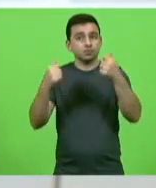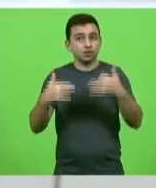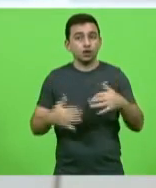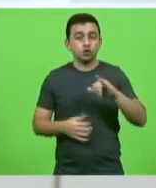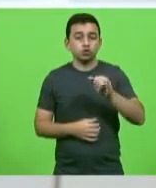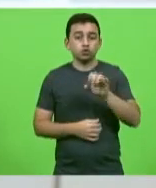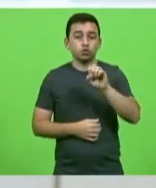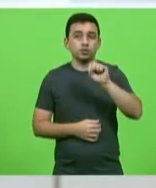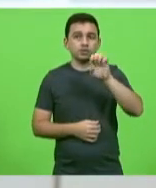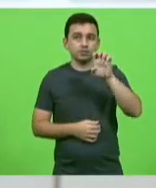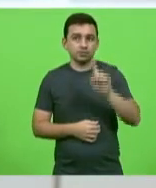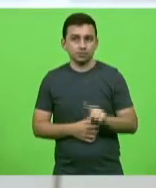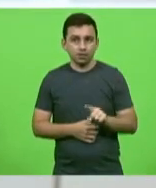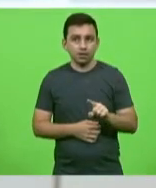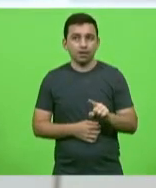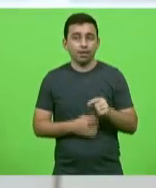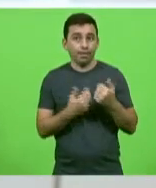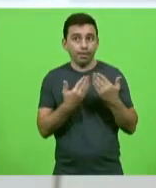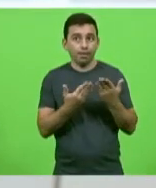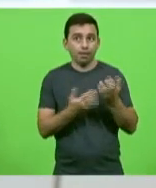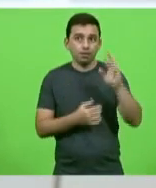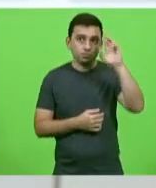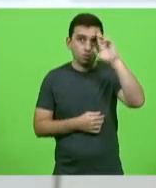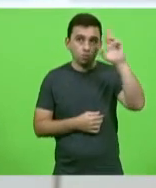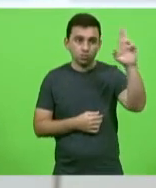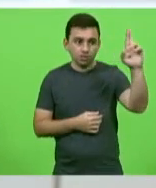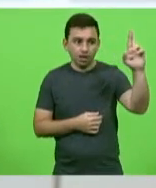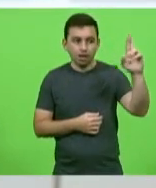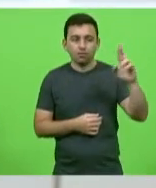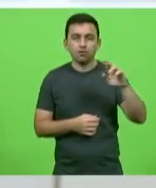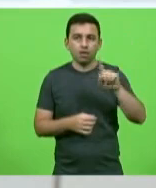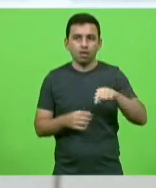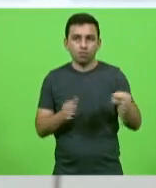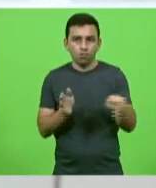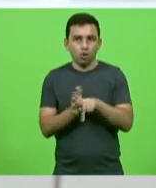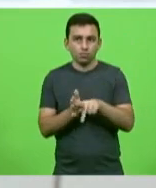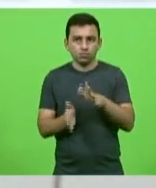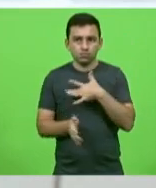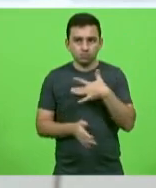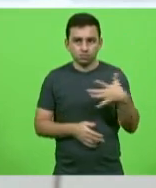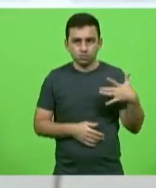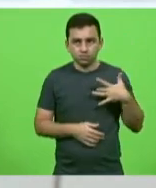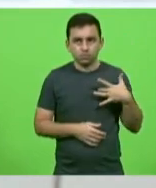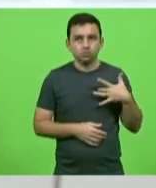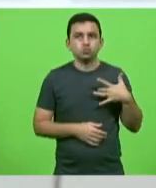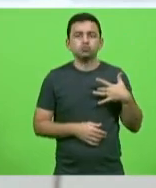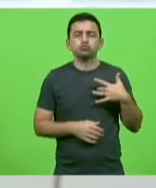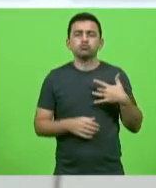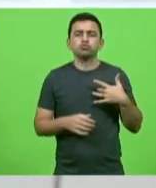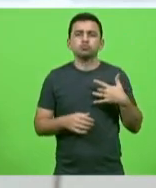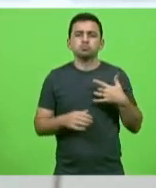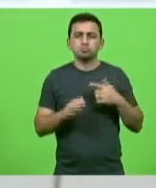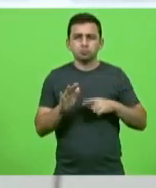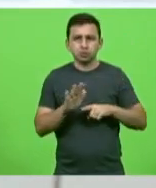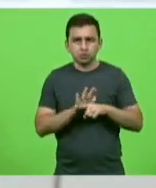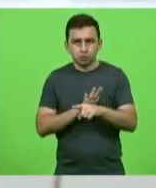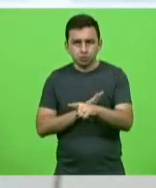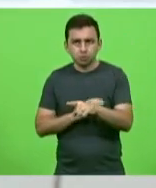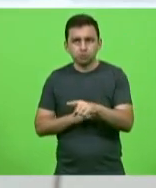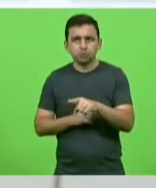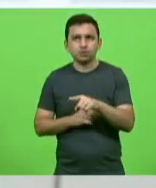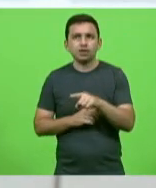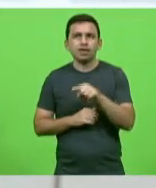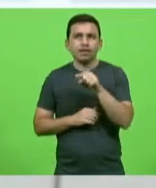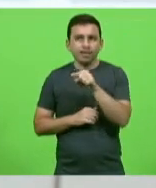senhor José Florêncio da Rocha responsável pelo fundo estadual do estado de saúde ao ser questionado se sabia que